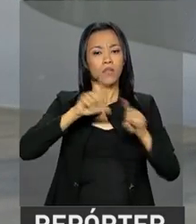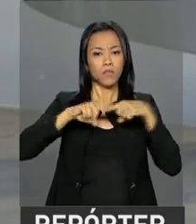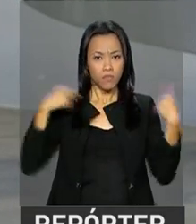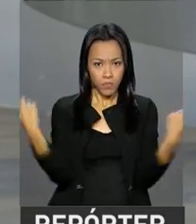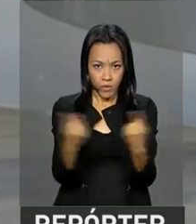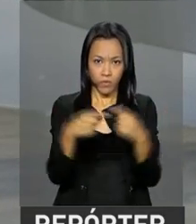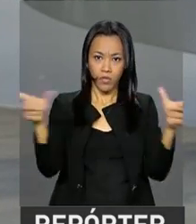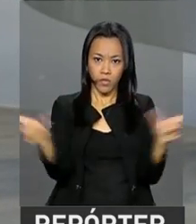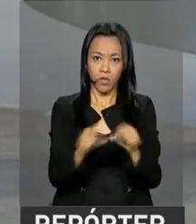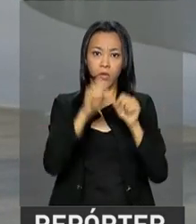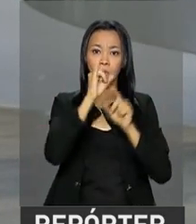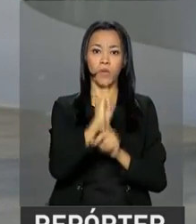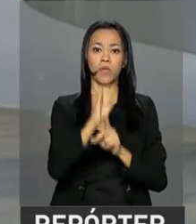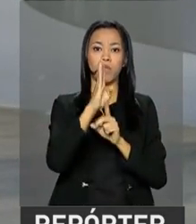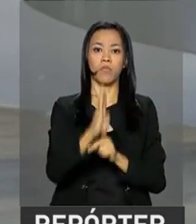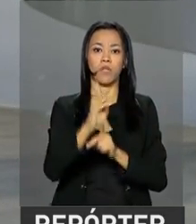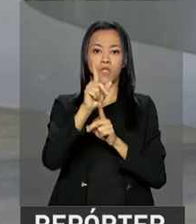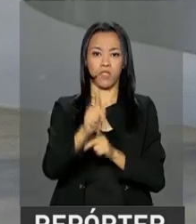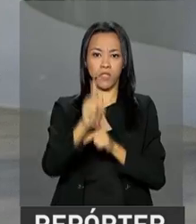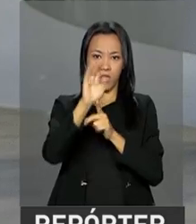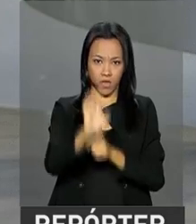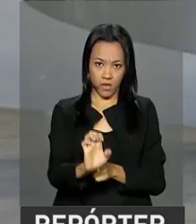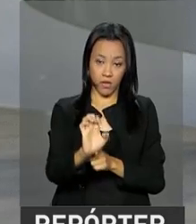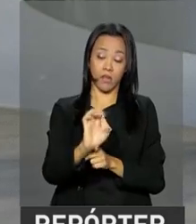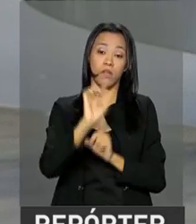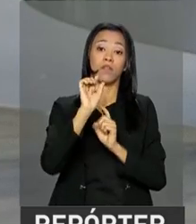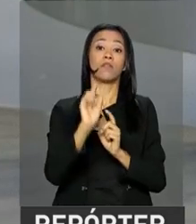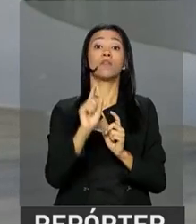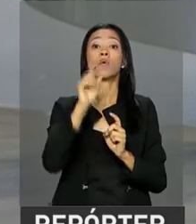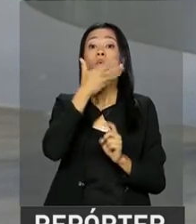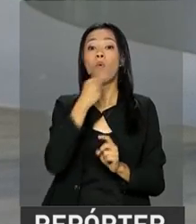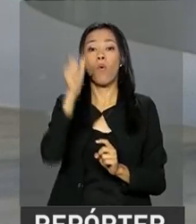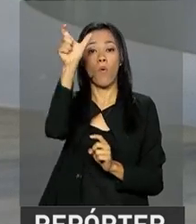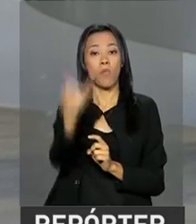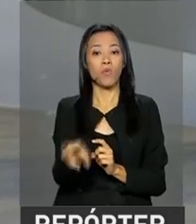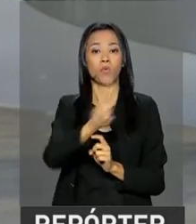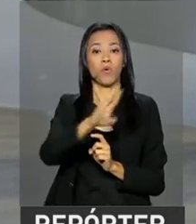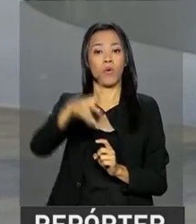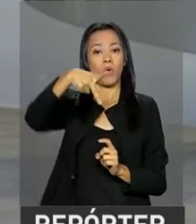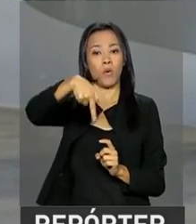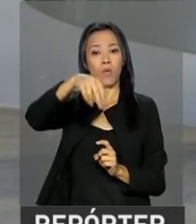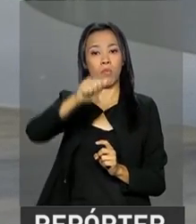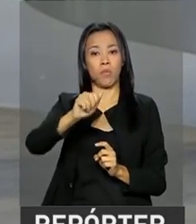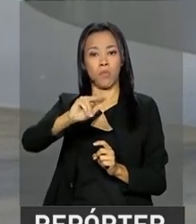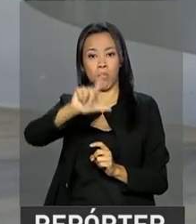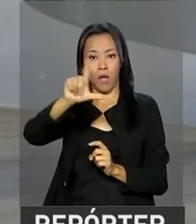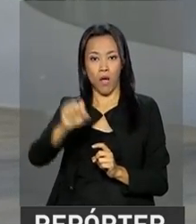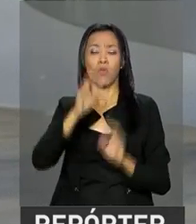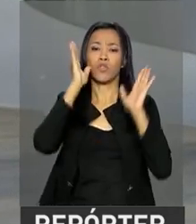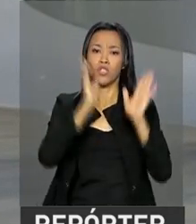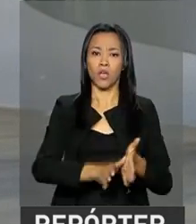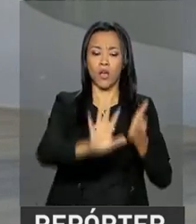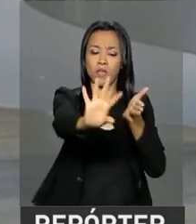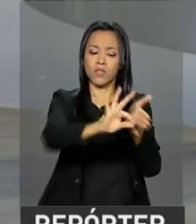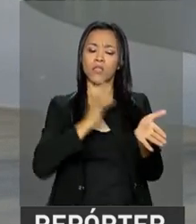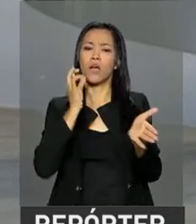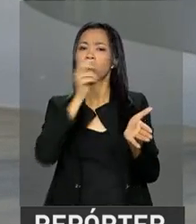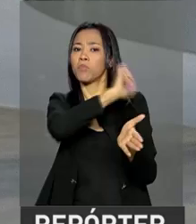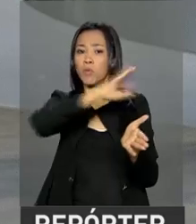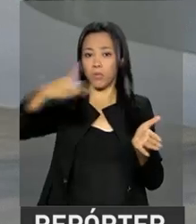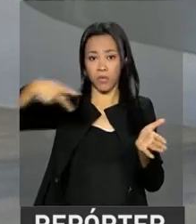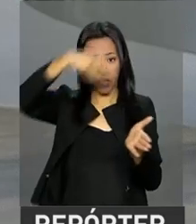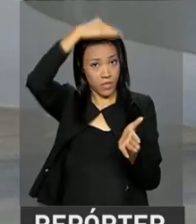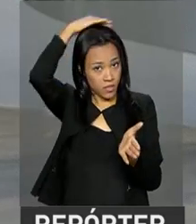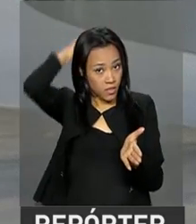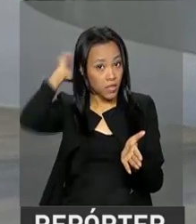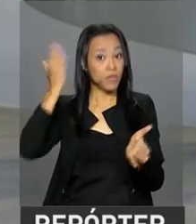Brasileiro de geografia e estatística o IBGE Paulo Rabelo e foi sancionada pelo presidente Michel Temer publicada no Diário